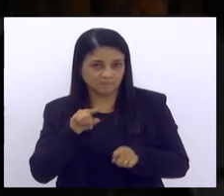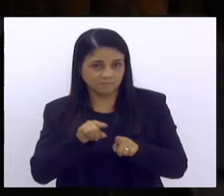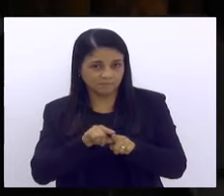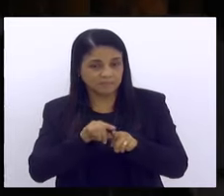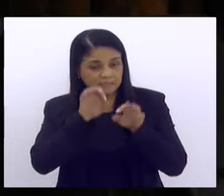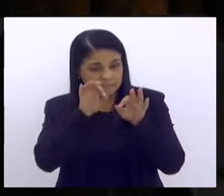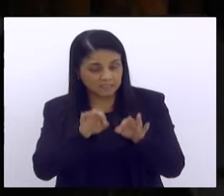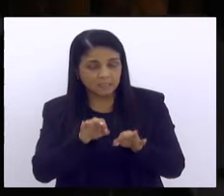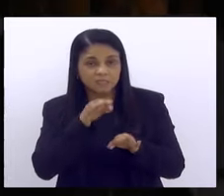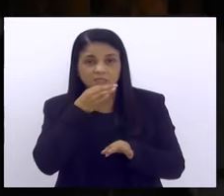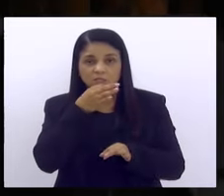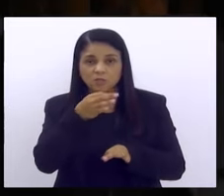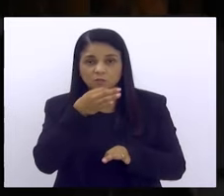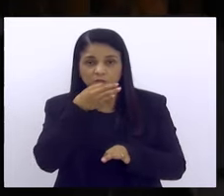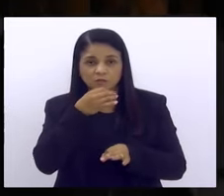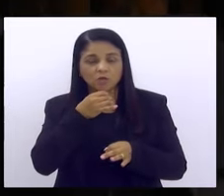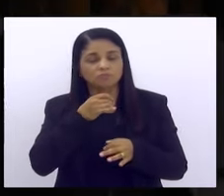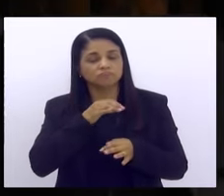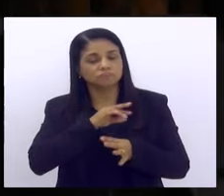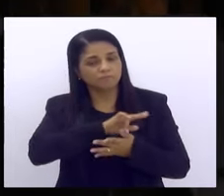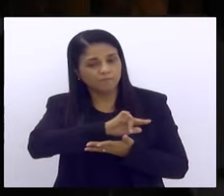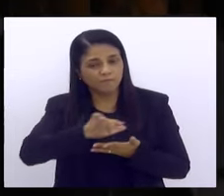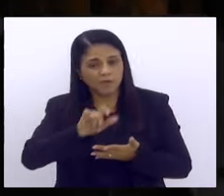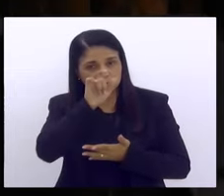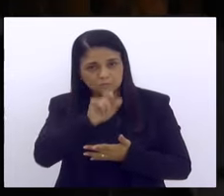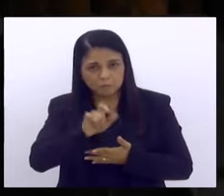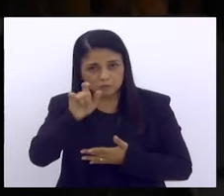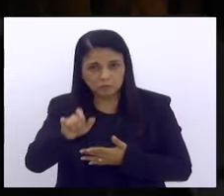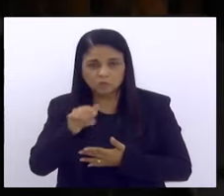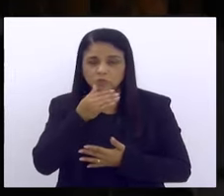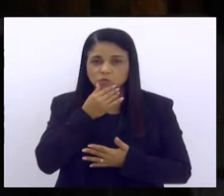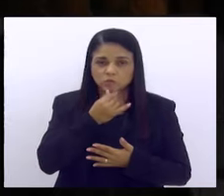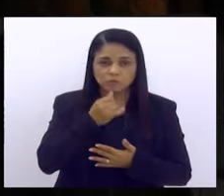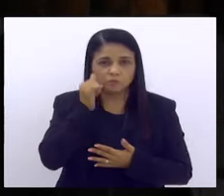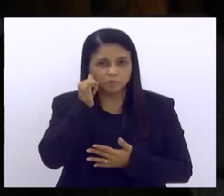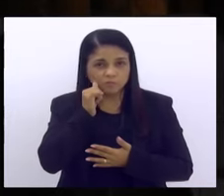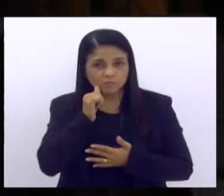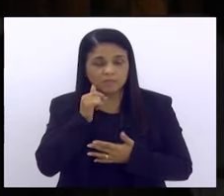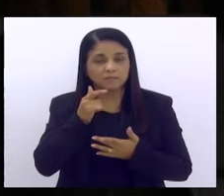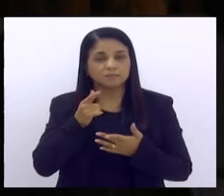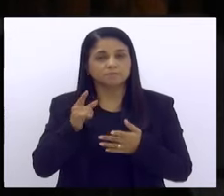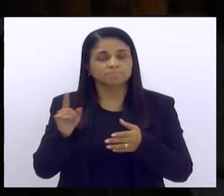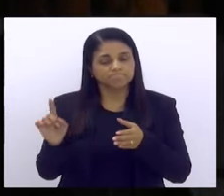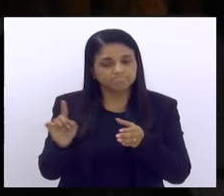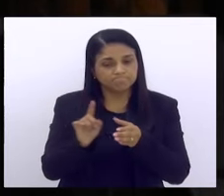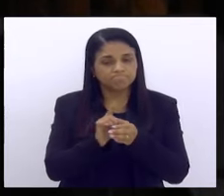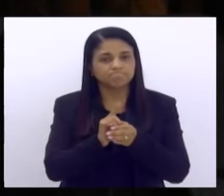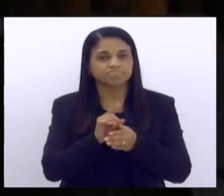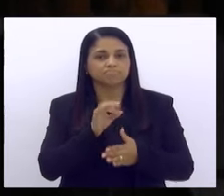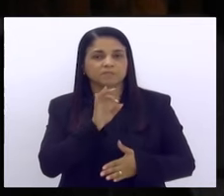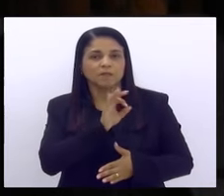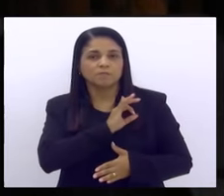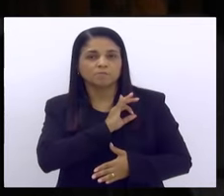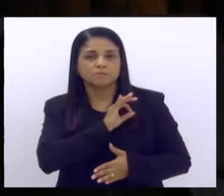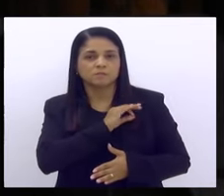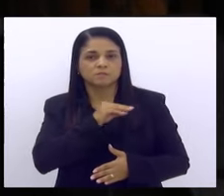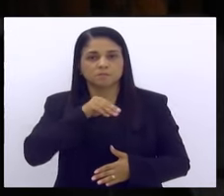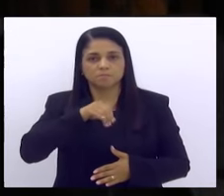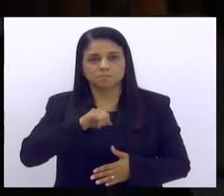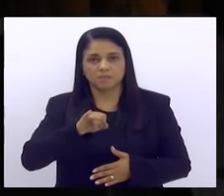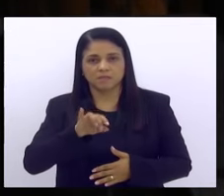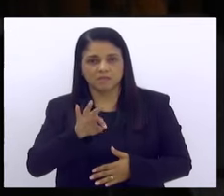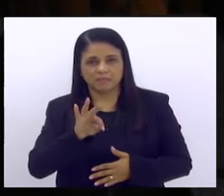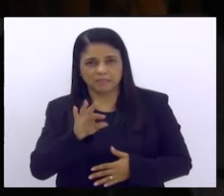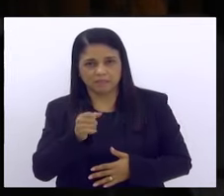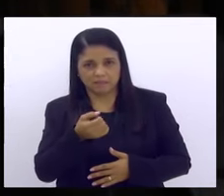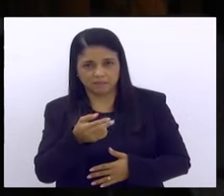é a opinião de muitos honrados homens e mulheres que integram a Polícia Militar do Estado do